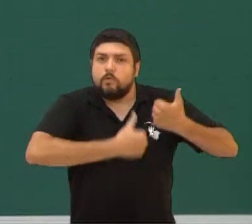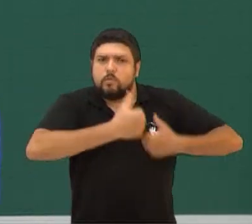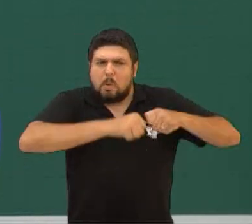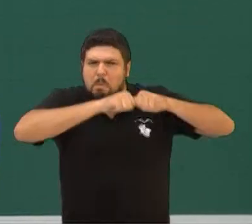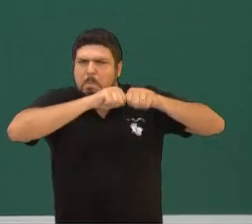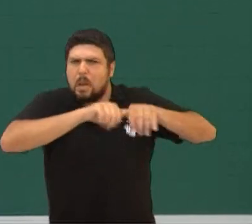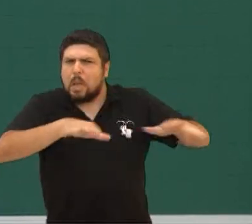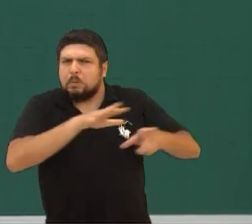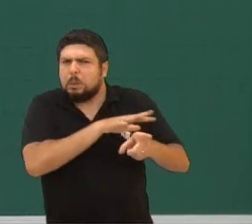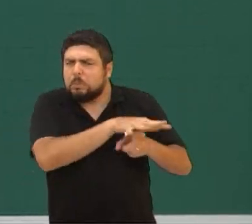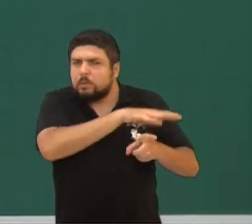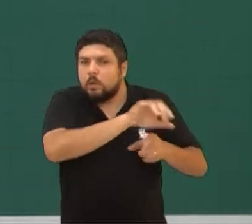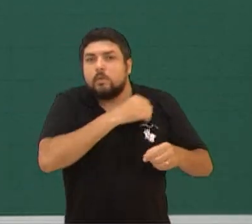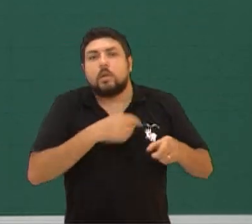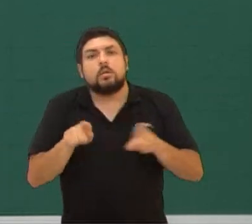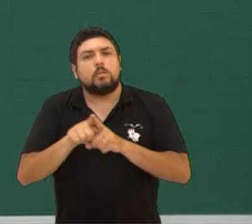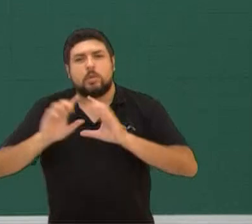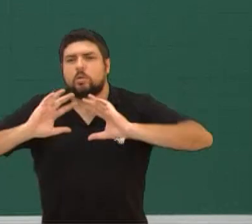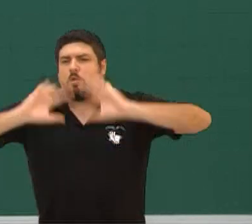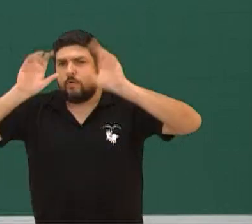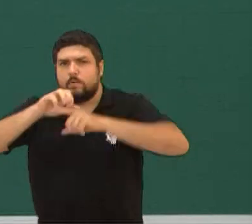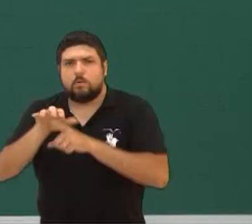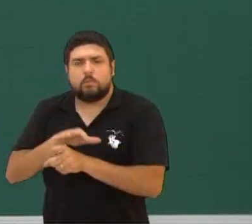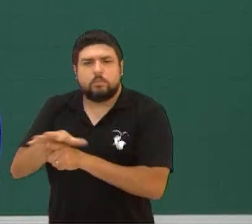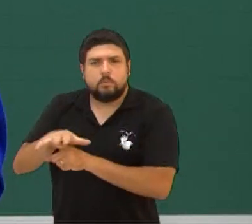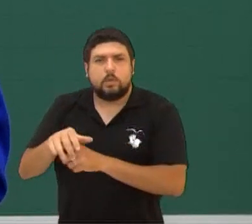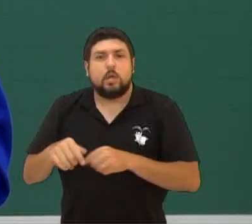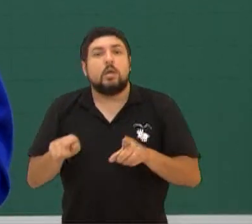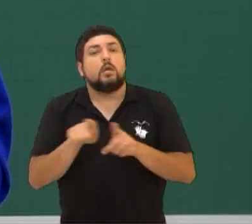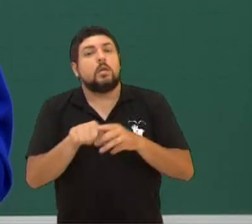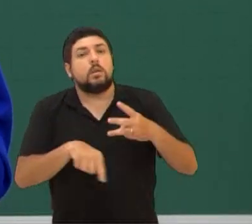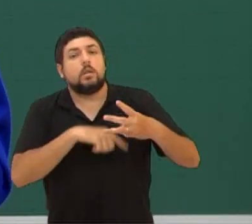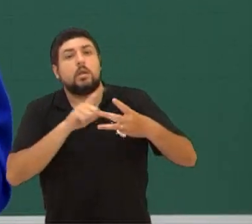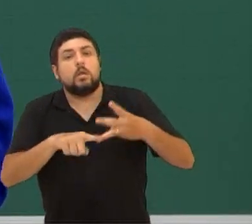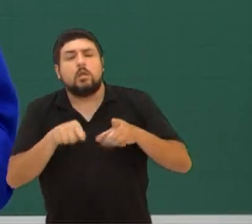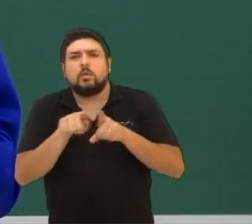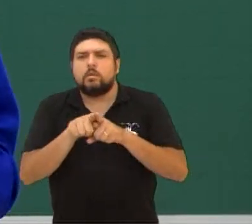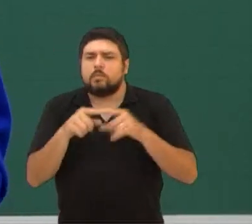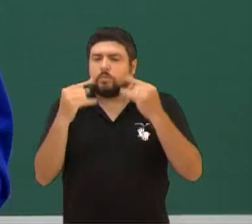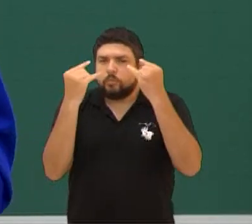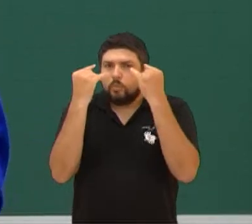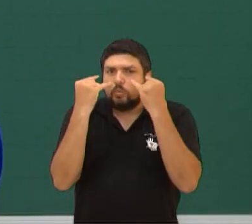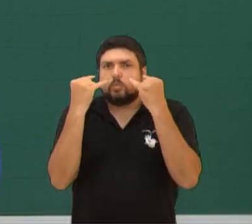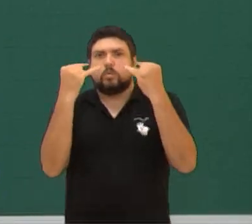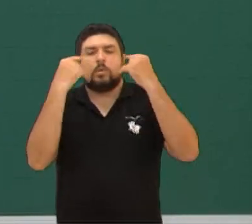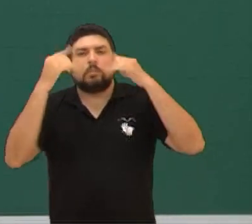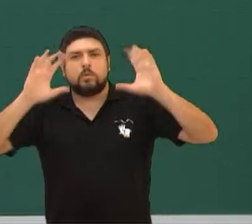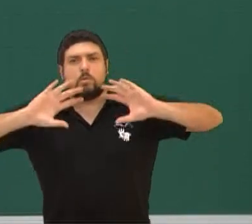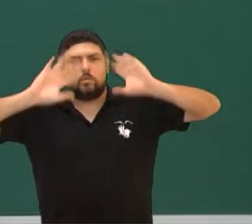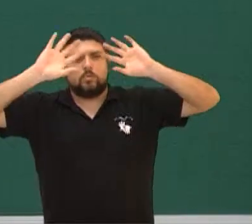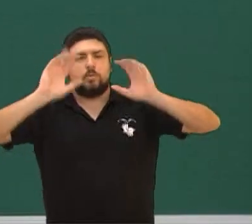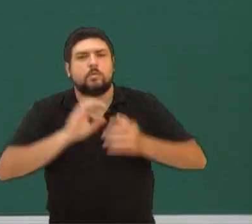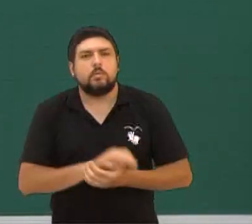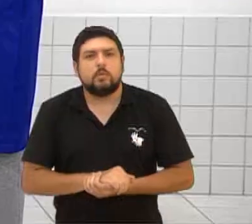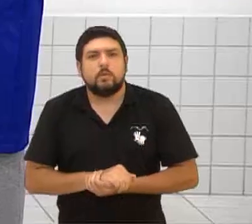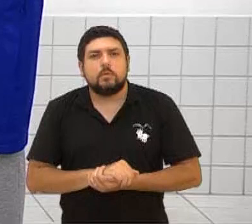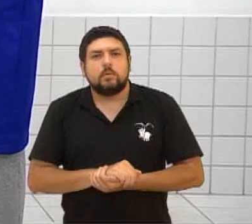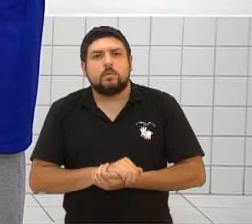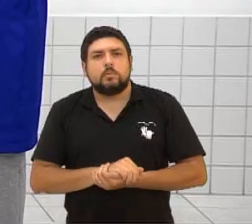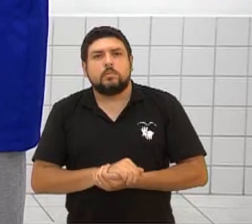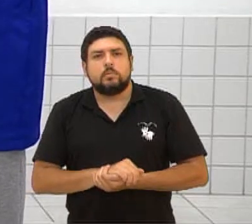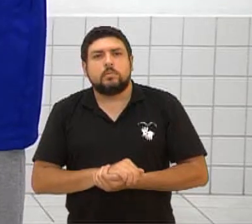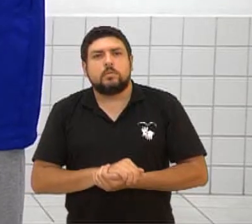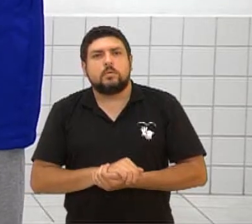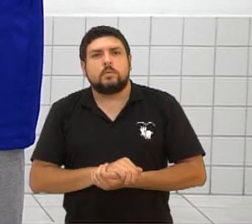esporte de massa para todos, e a espetacularização do esporte, que é tornar um esporte espetáculo, né? Isso a